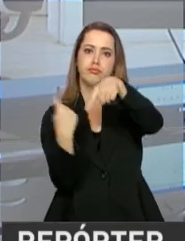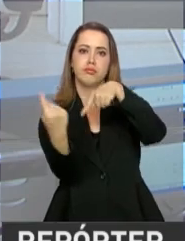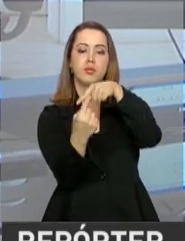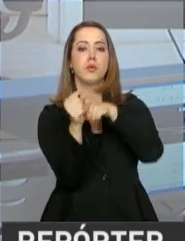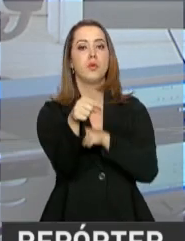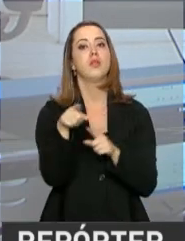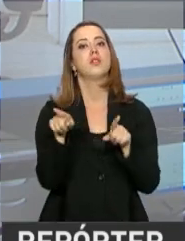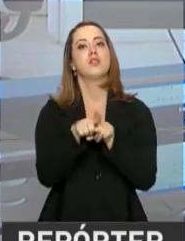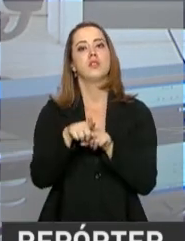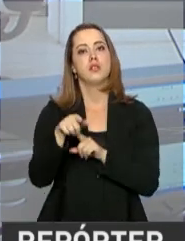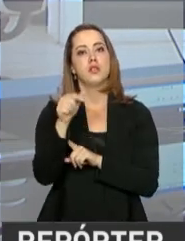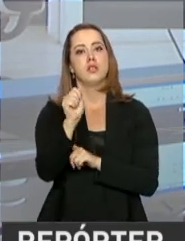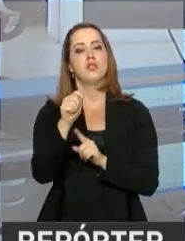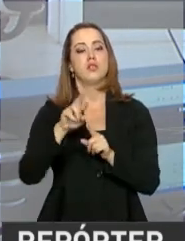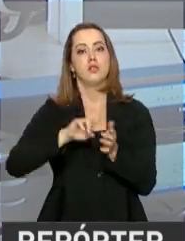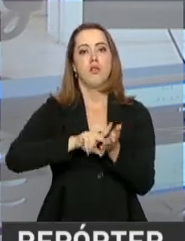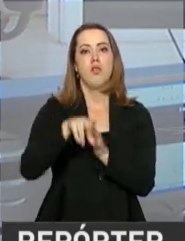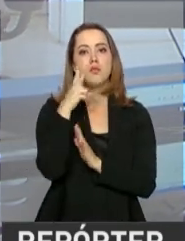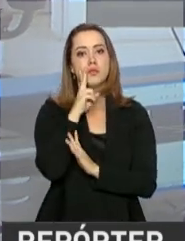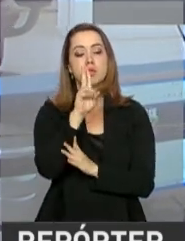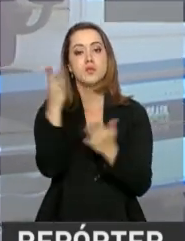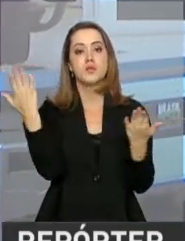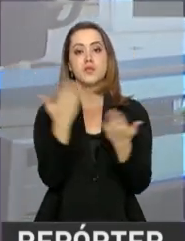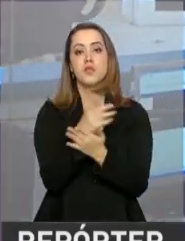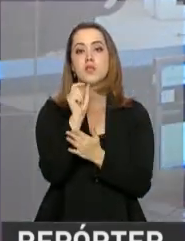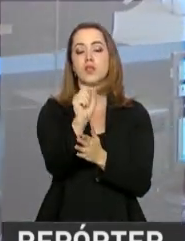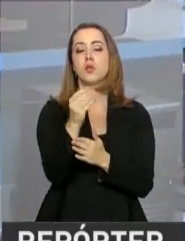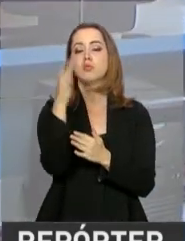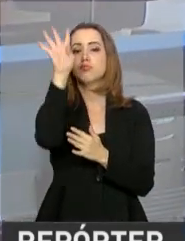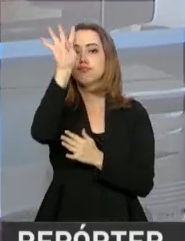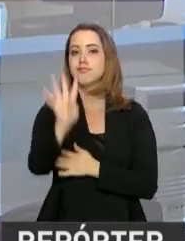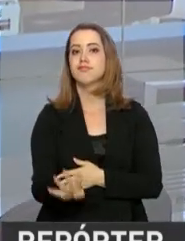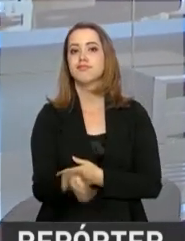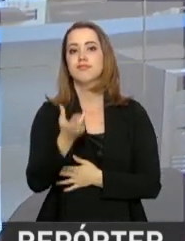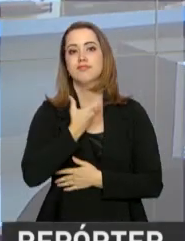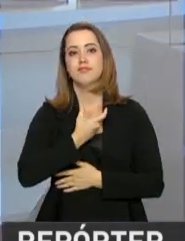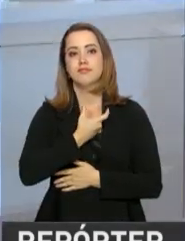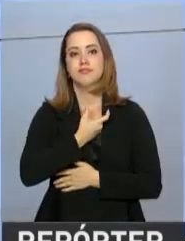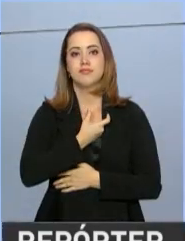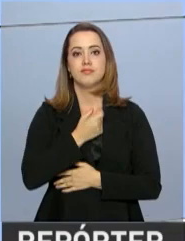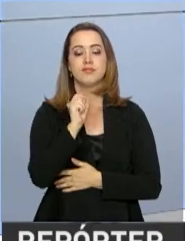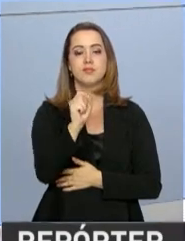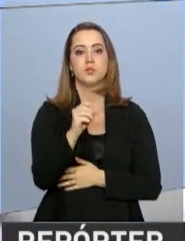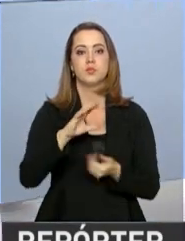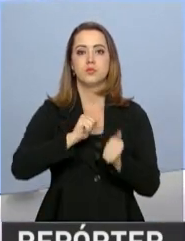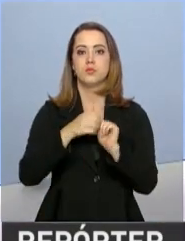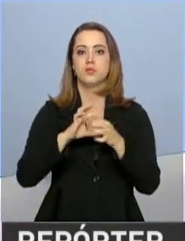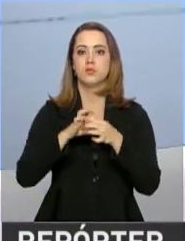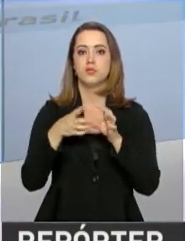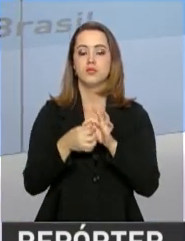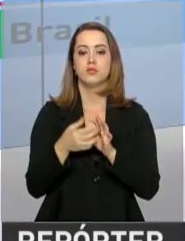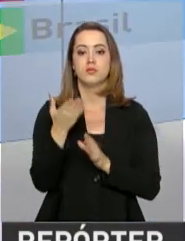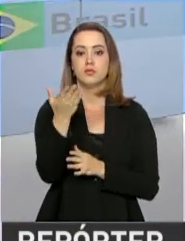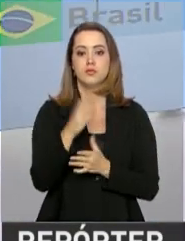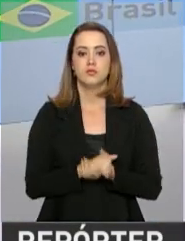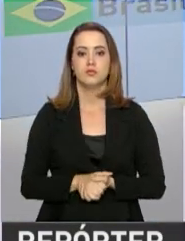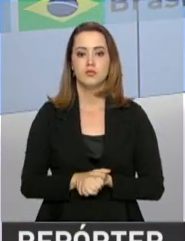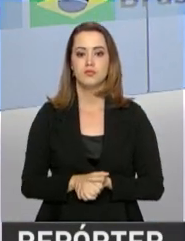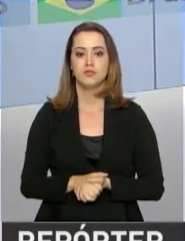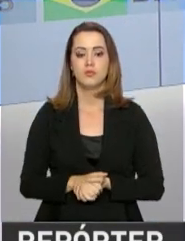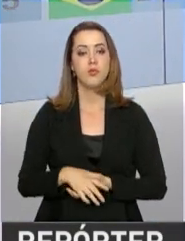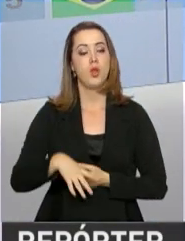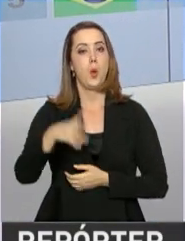na bcha Dupla mista vamos ver agora como está então o quadro de medalhas dos jogos paralímpicos aqui no nosso telão Olha só